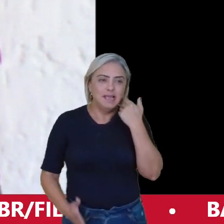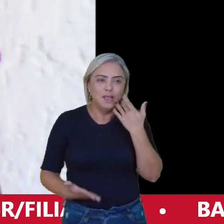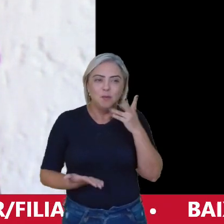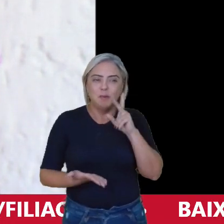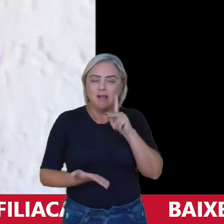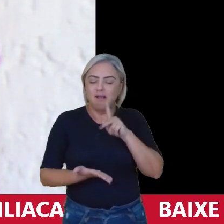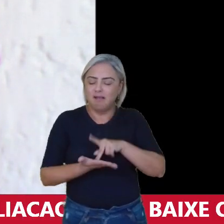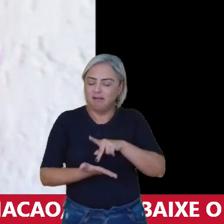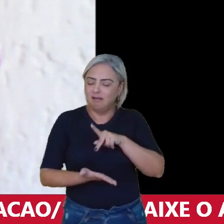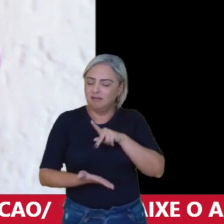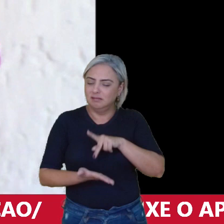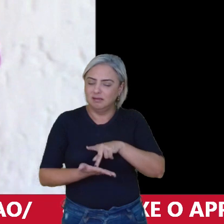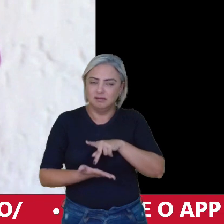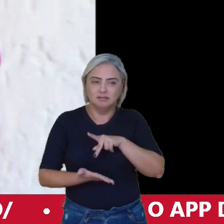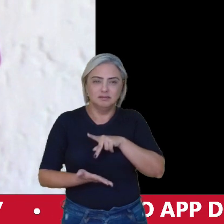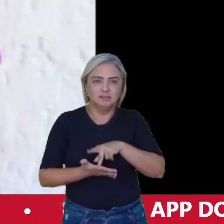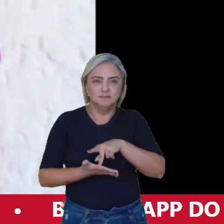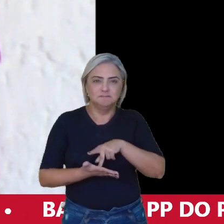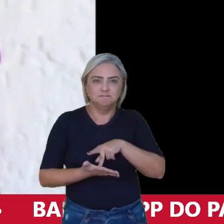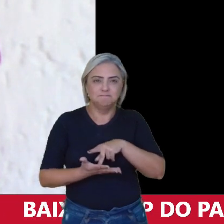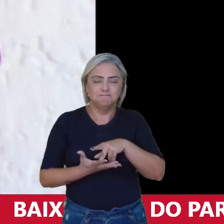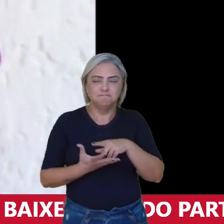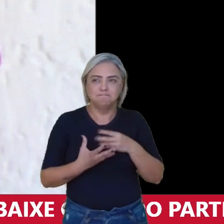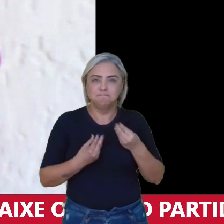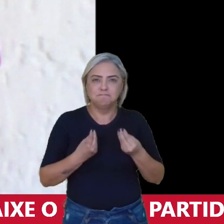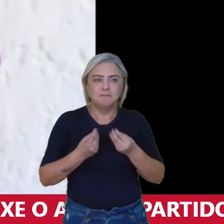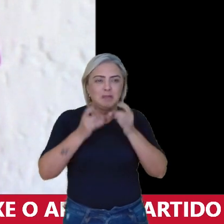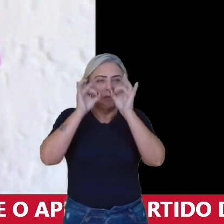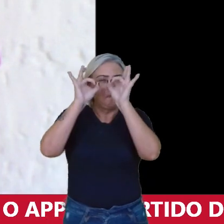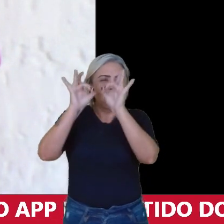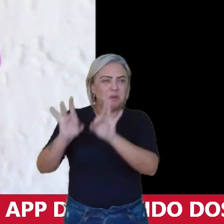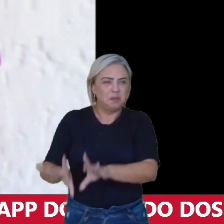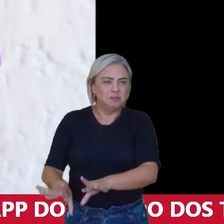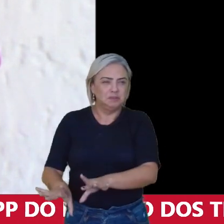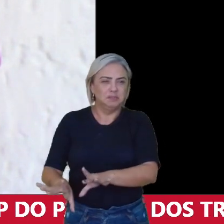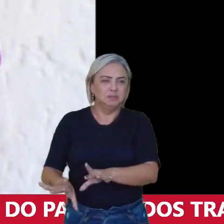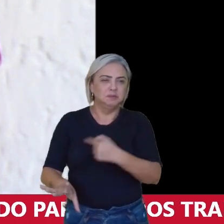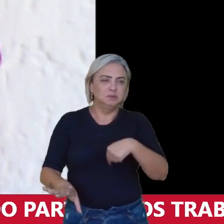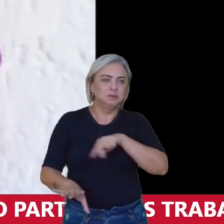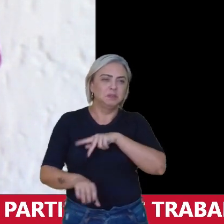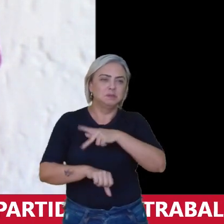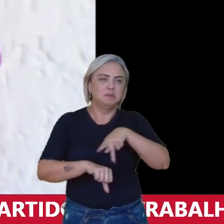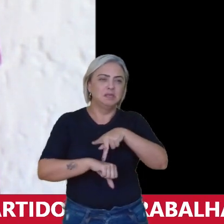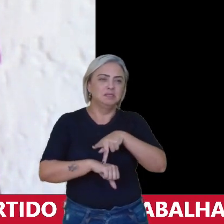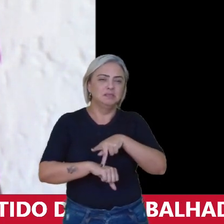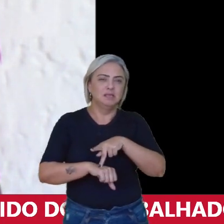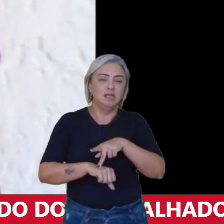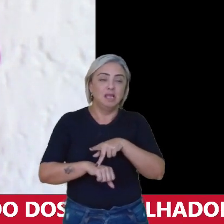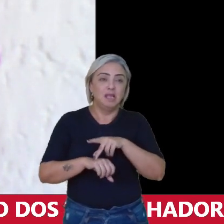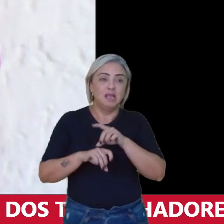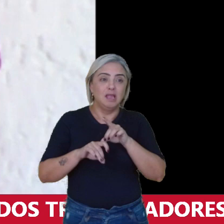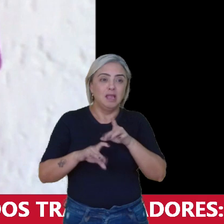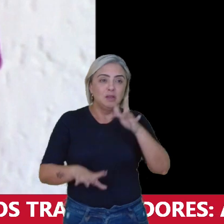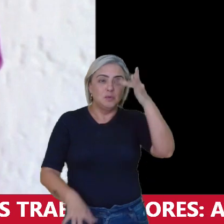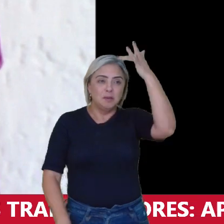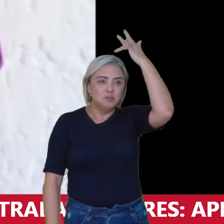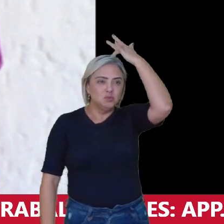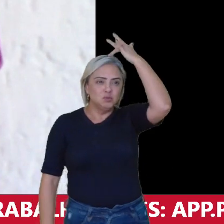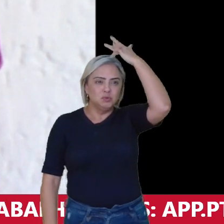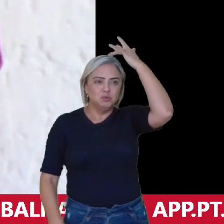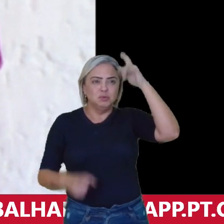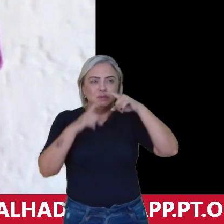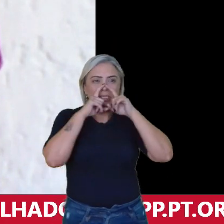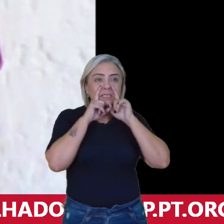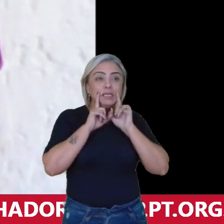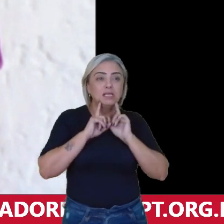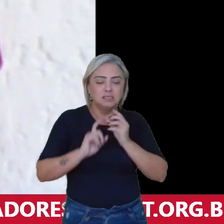face do total abandono no nosso país. É uma face da barbárie que